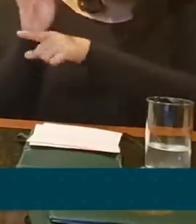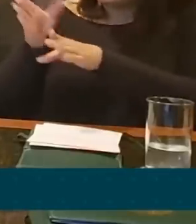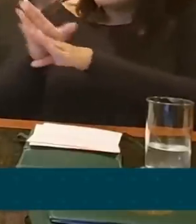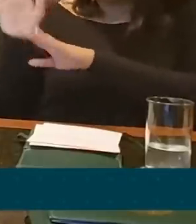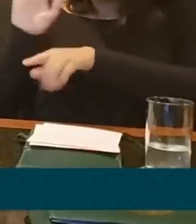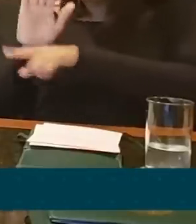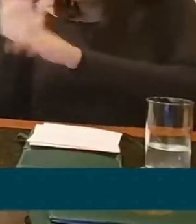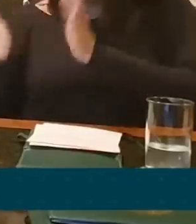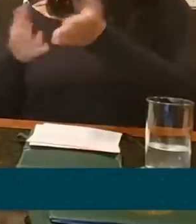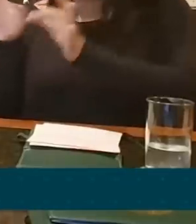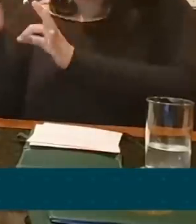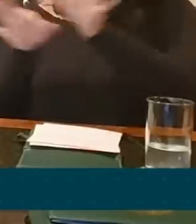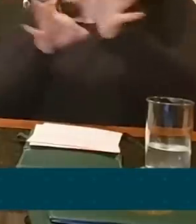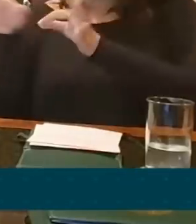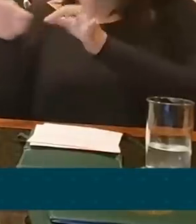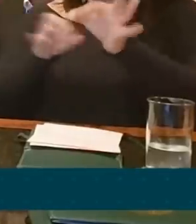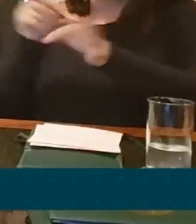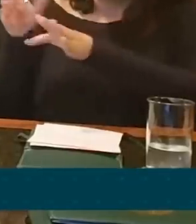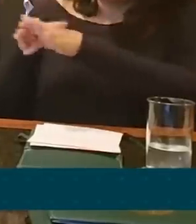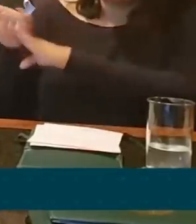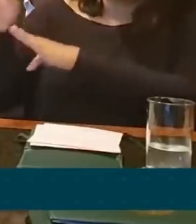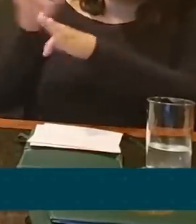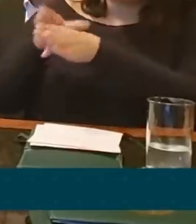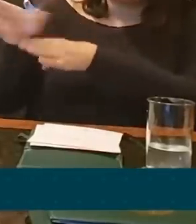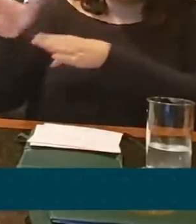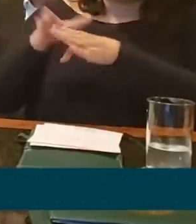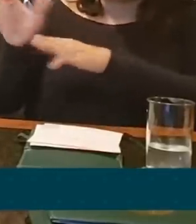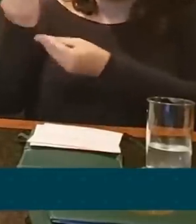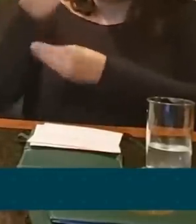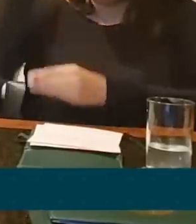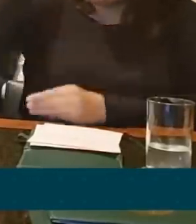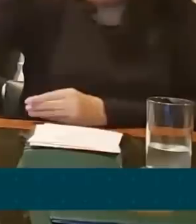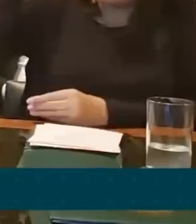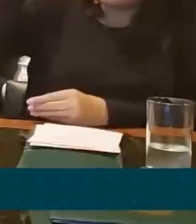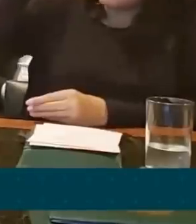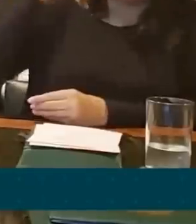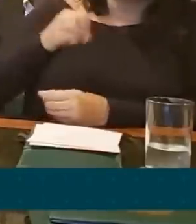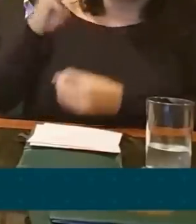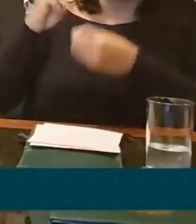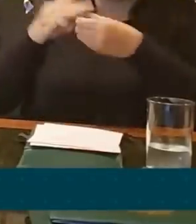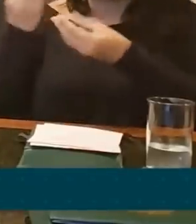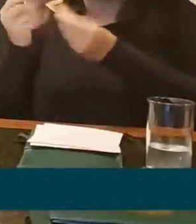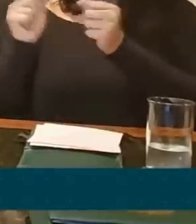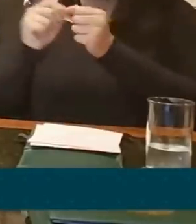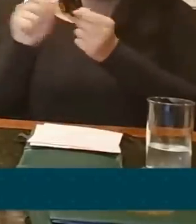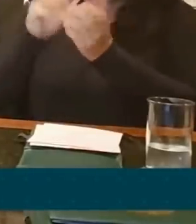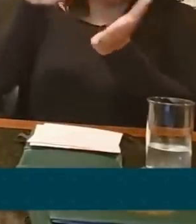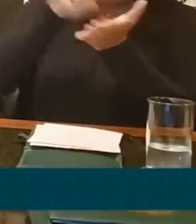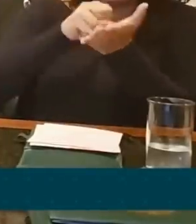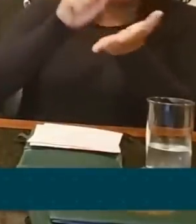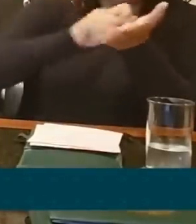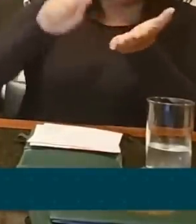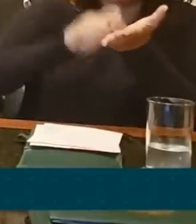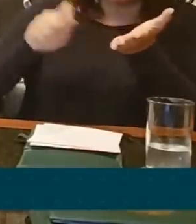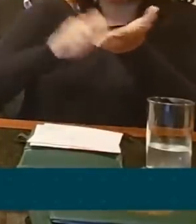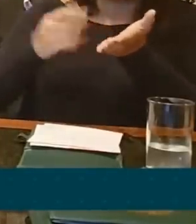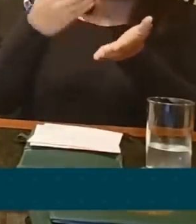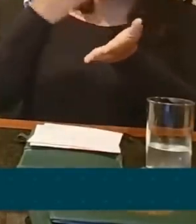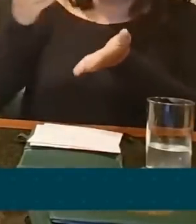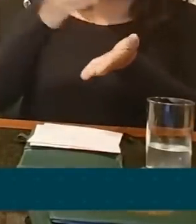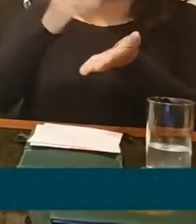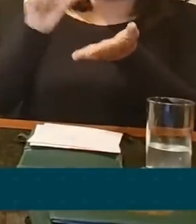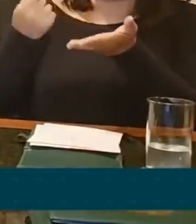projeto inicial de orientar as prefeituras a preencherem a papelada para requisitar os recursos, né?